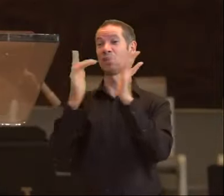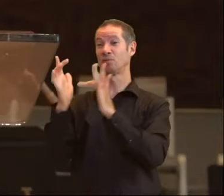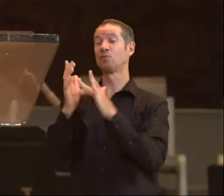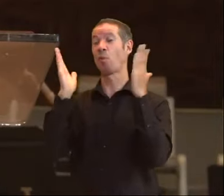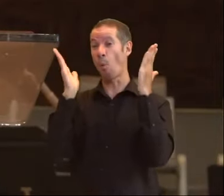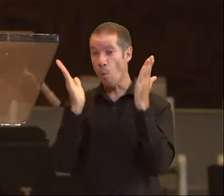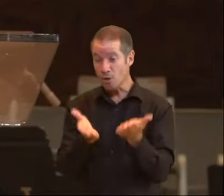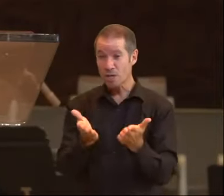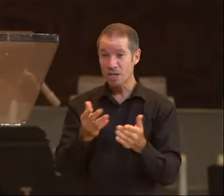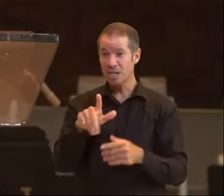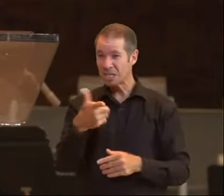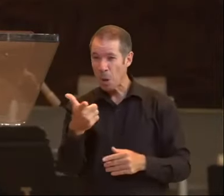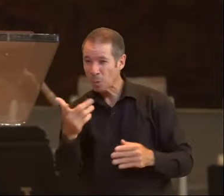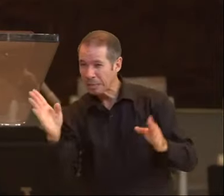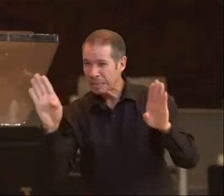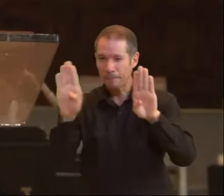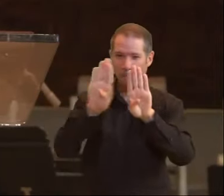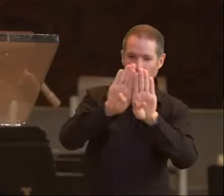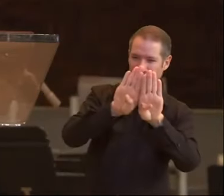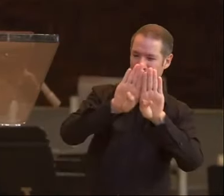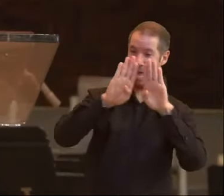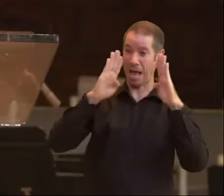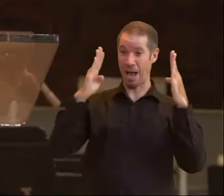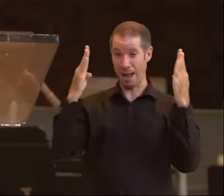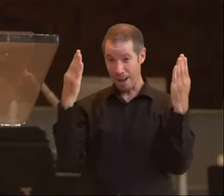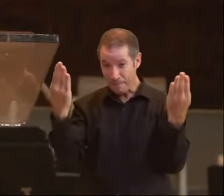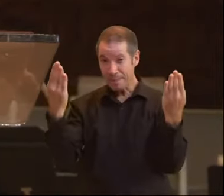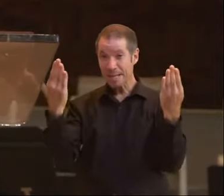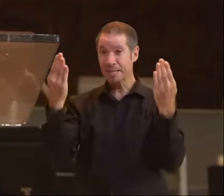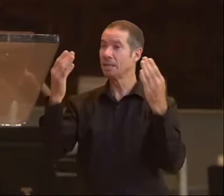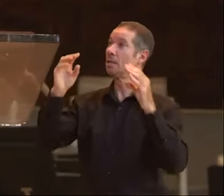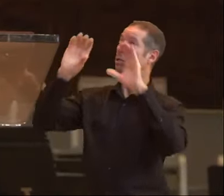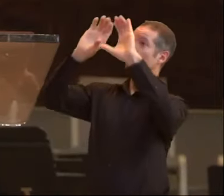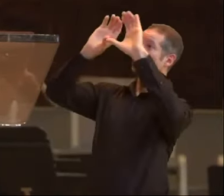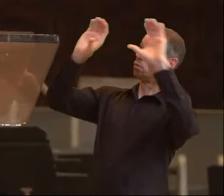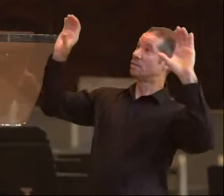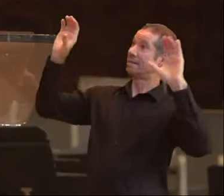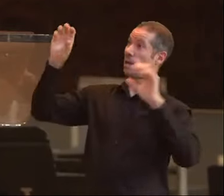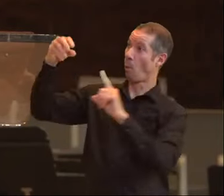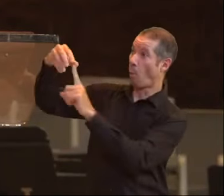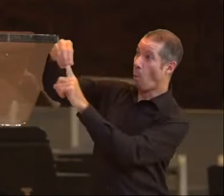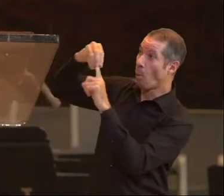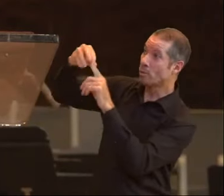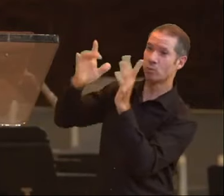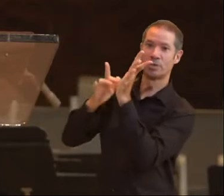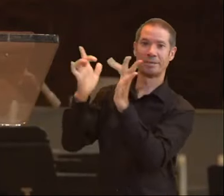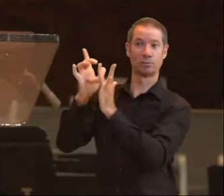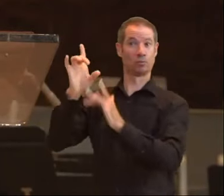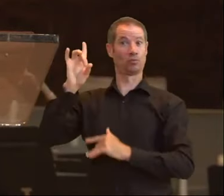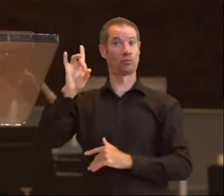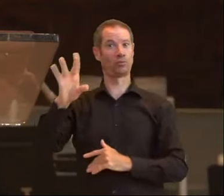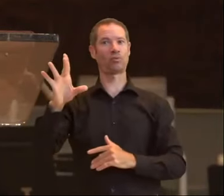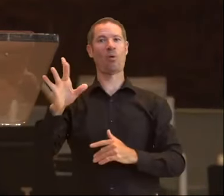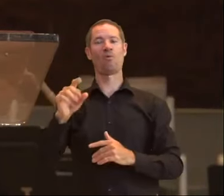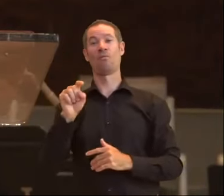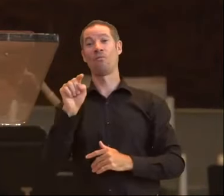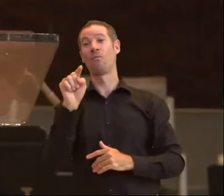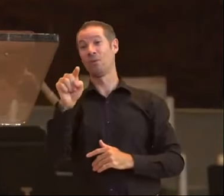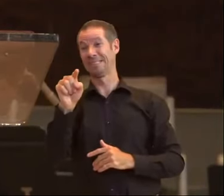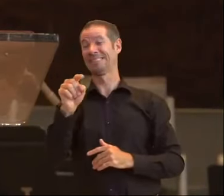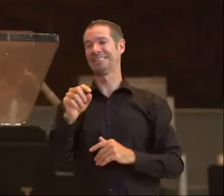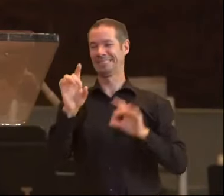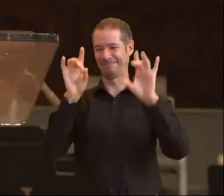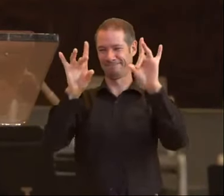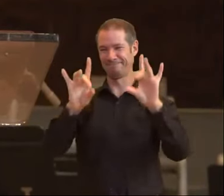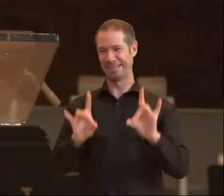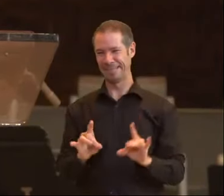Não há porta que se abra lá no céu a não ser Jesus. E você, querido